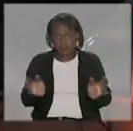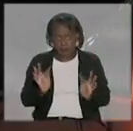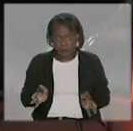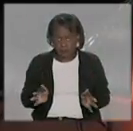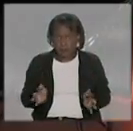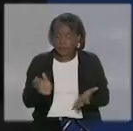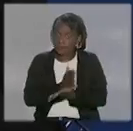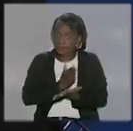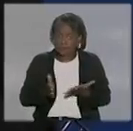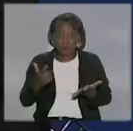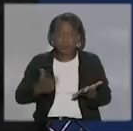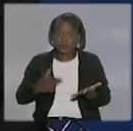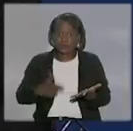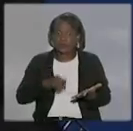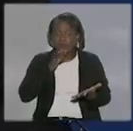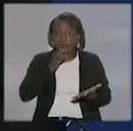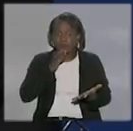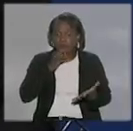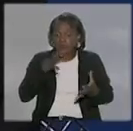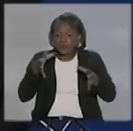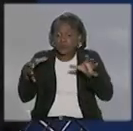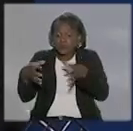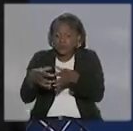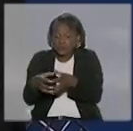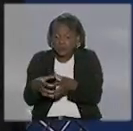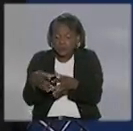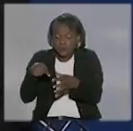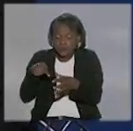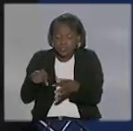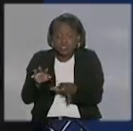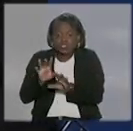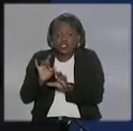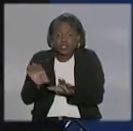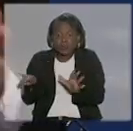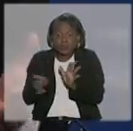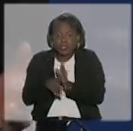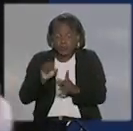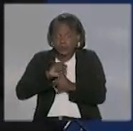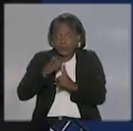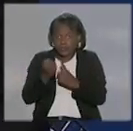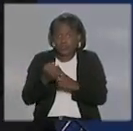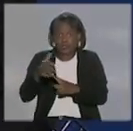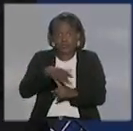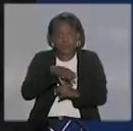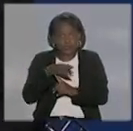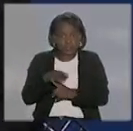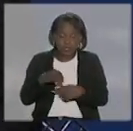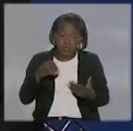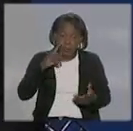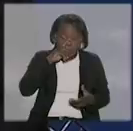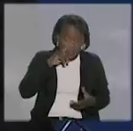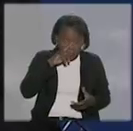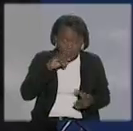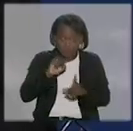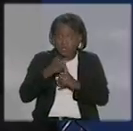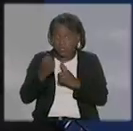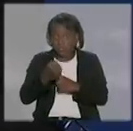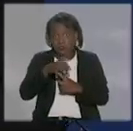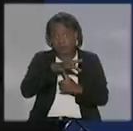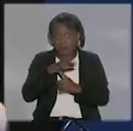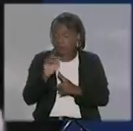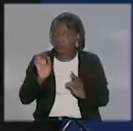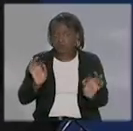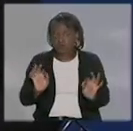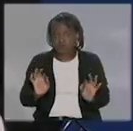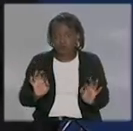simplificadas. Alguns não chegam, por exemplo, a ter um departamento dedicado a questões de sustentabilidade ou a risco socioambiental.